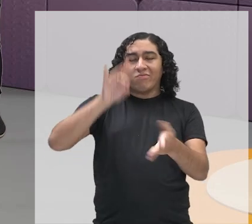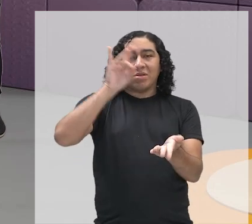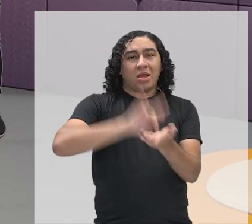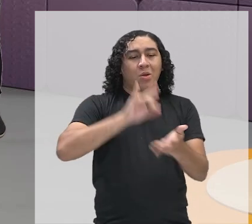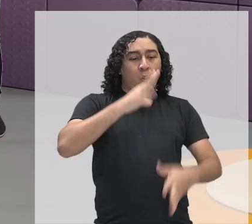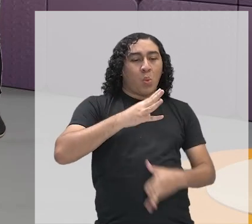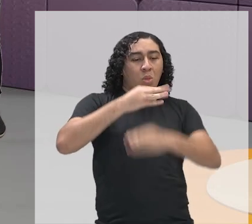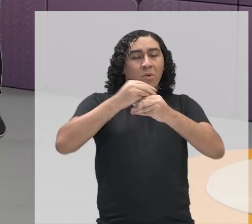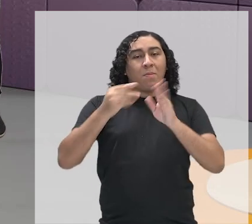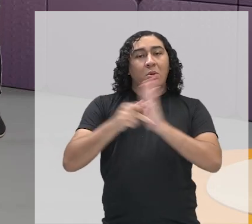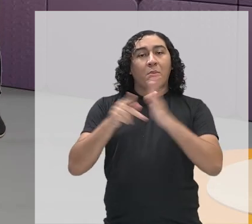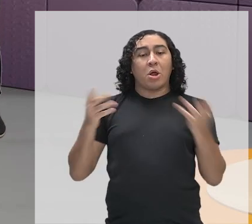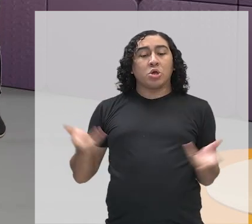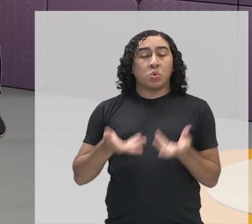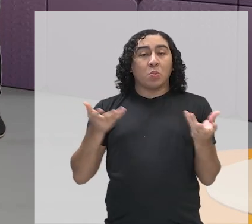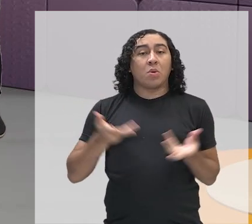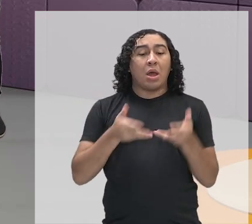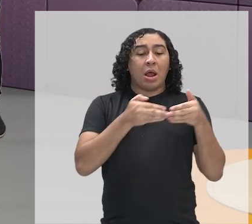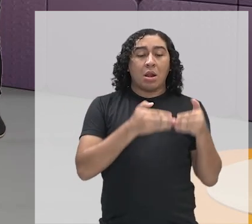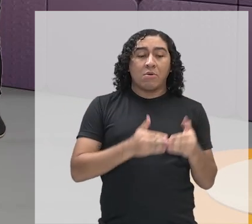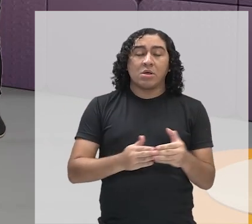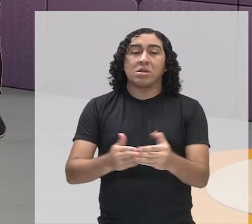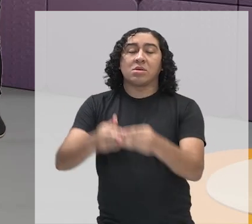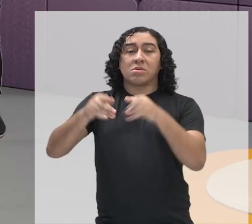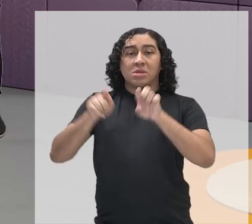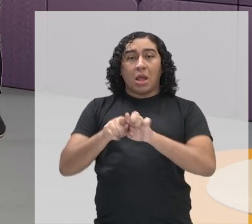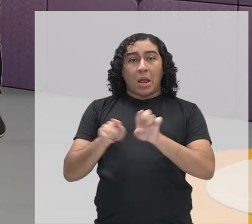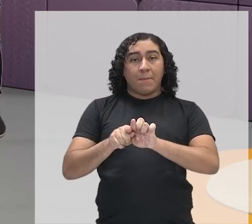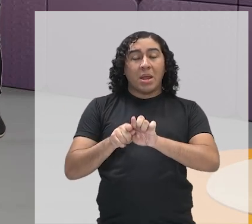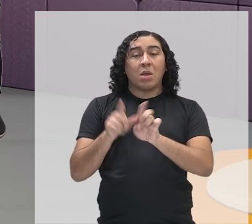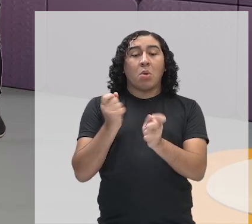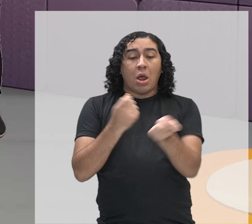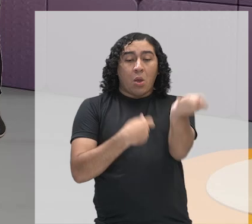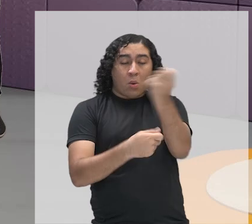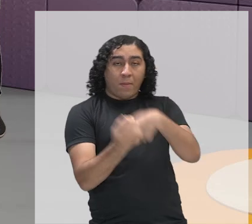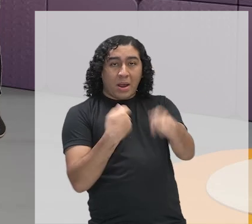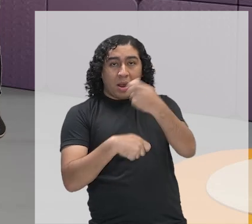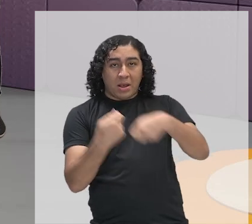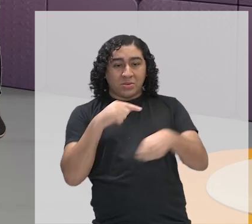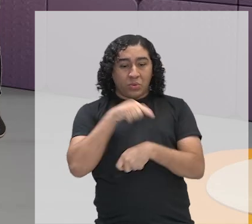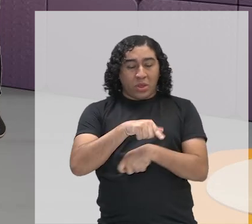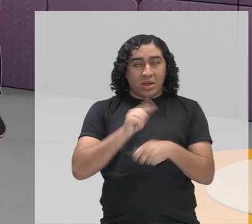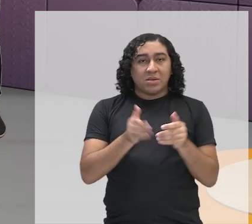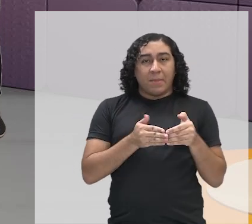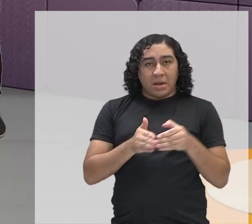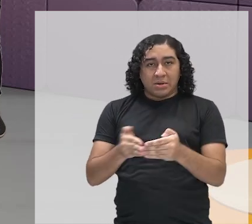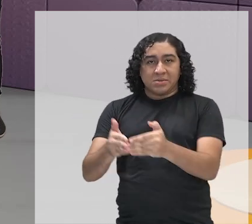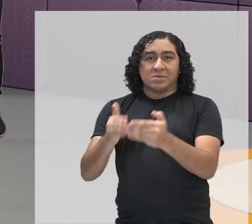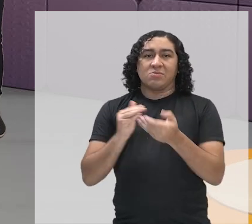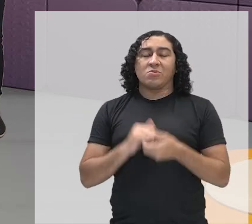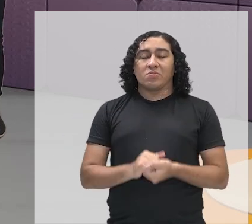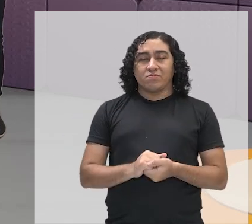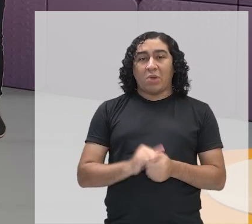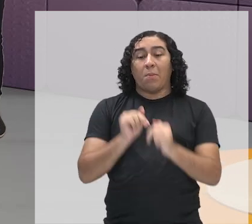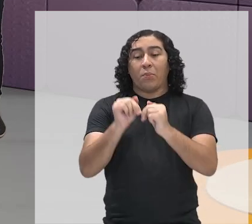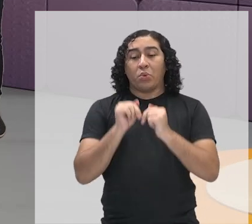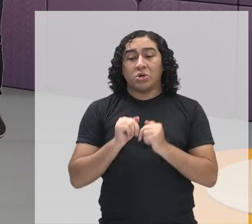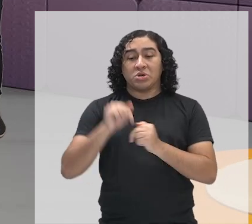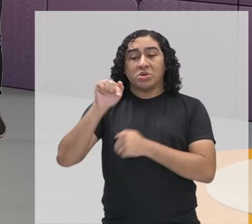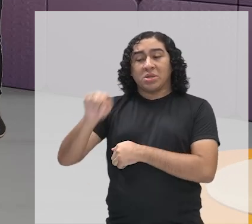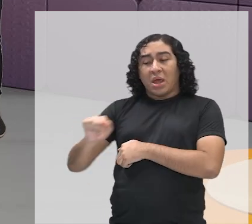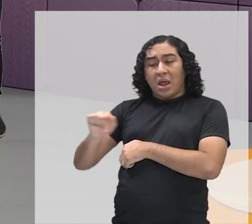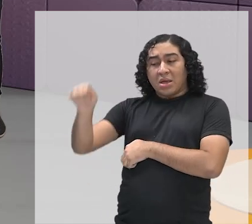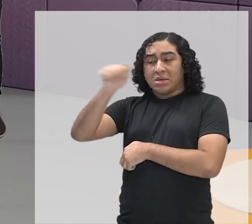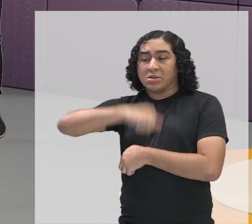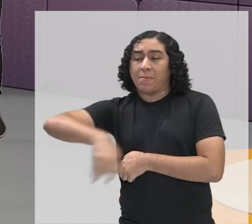para estimular a navegação e o comércio marítimo. Por isso que nessa região, então, aí, né, do Lácio,